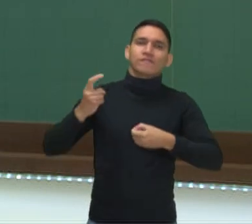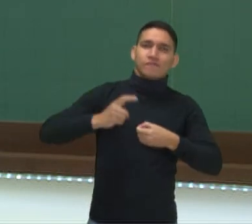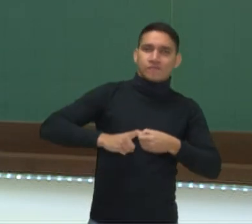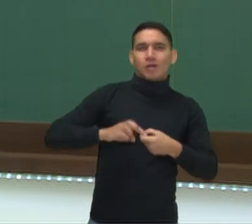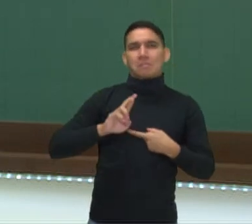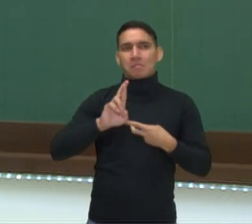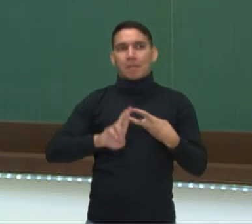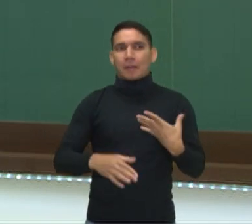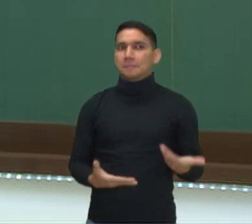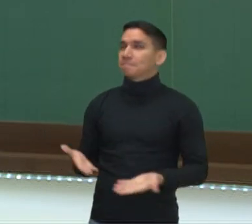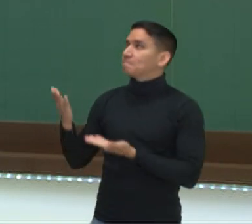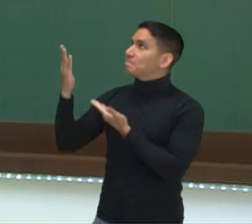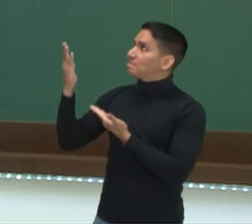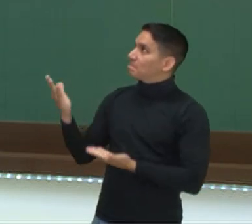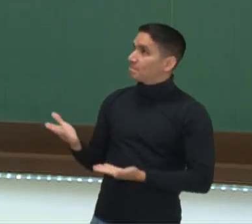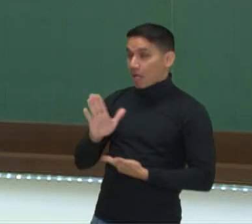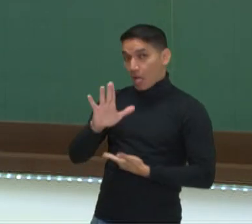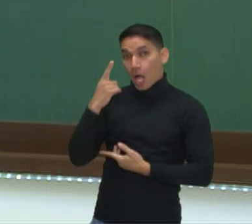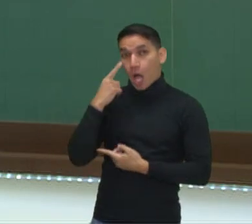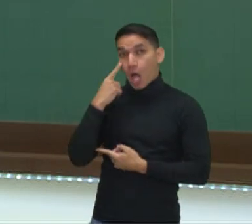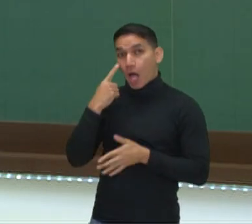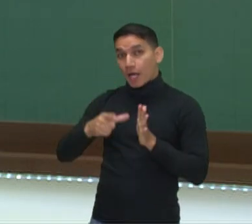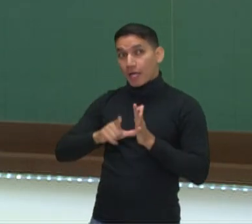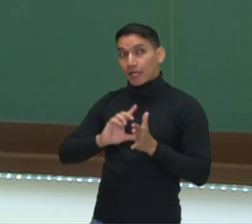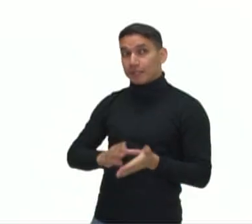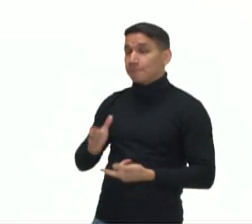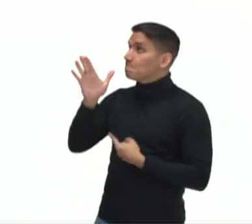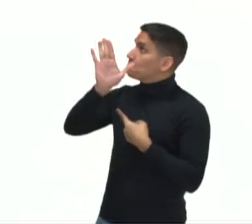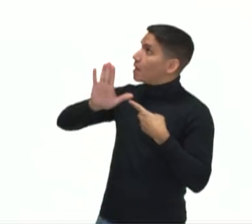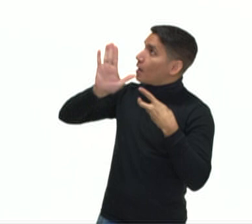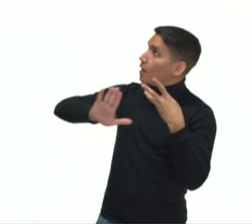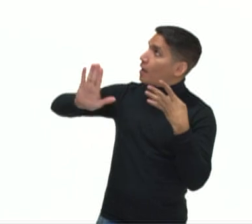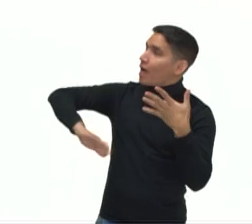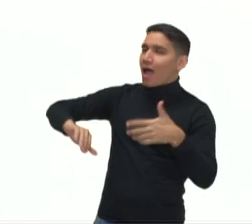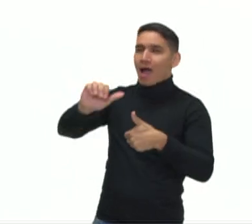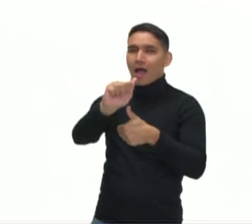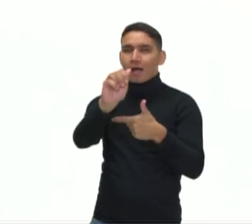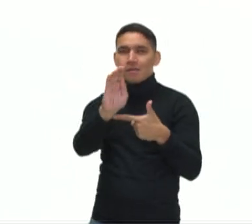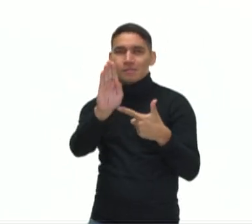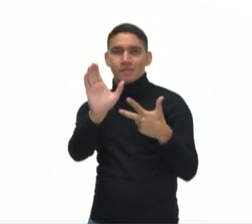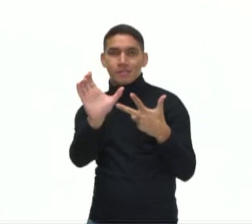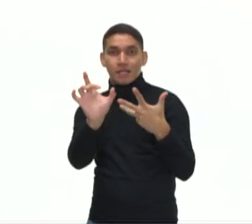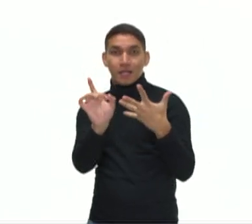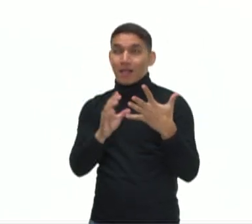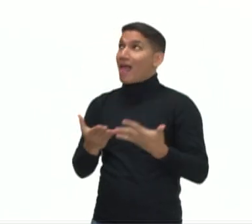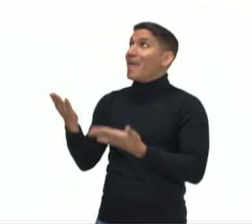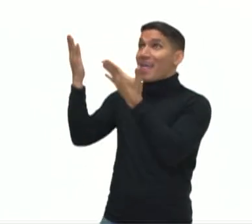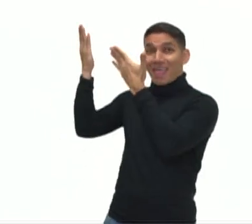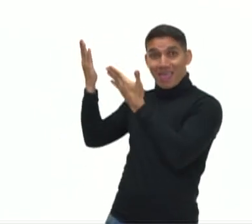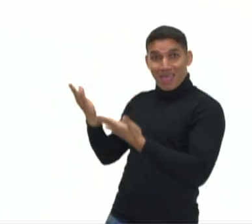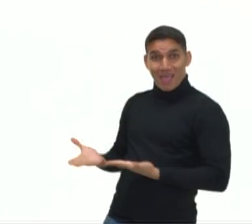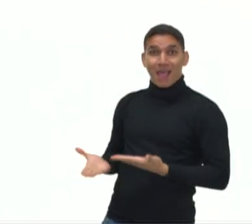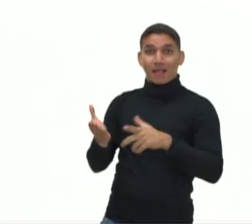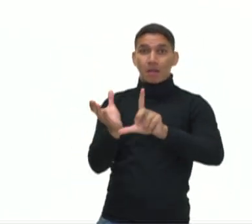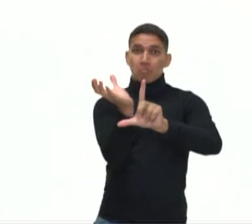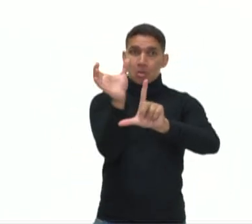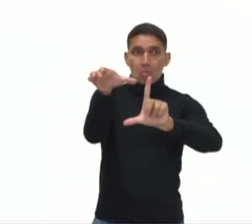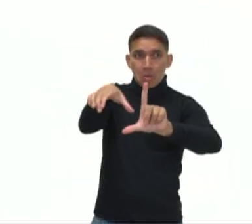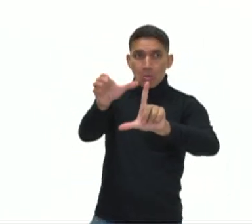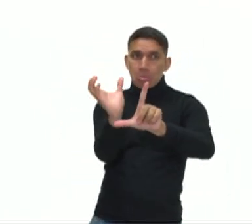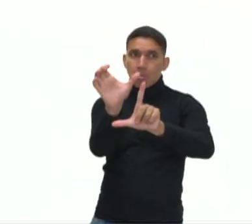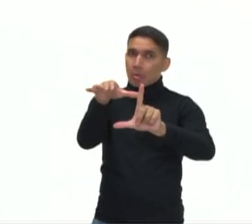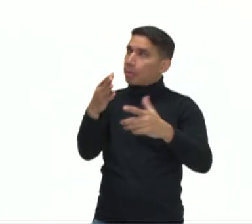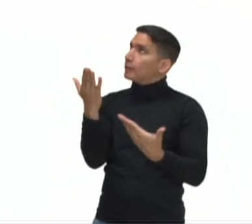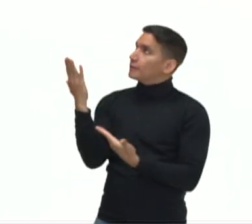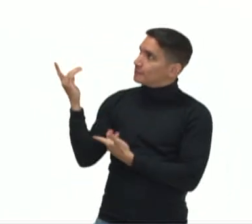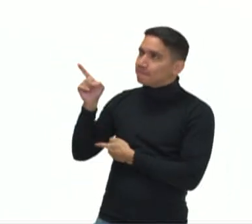a gente volta. Mas antes, né? Olhem, do que a gente está falando? A gente está falando dessas parábolas, né? Então é aqui